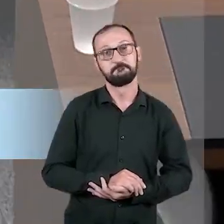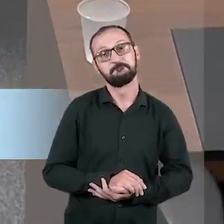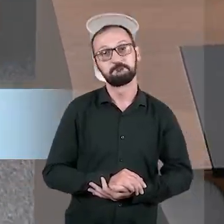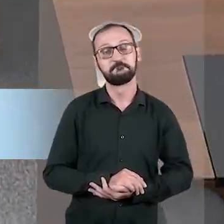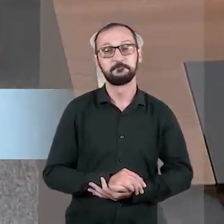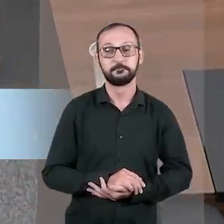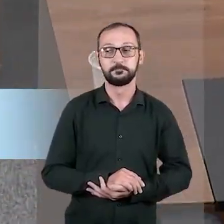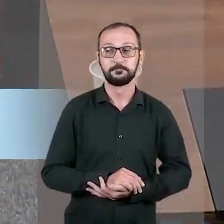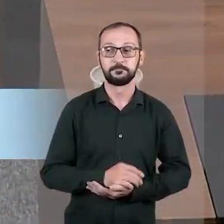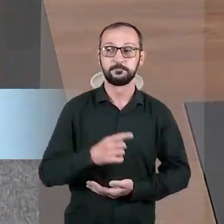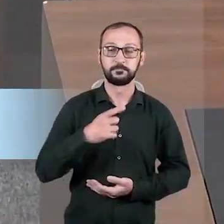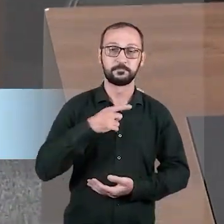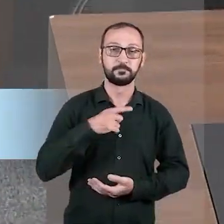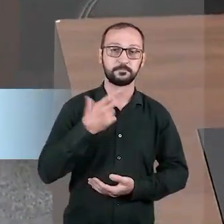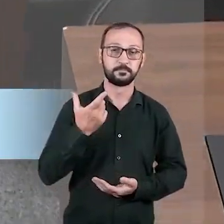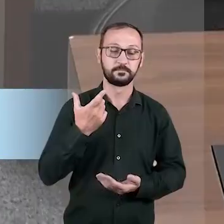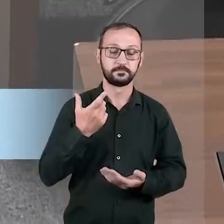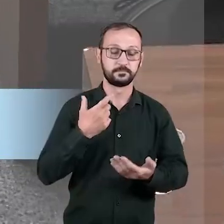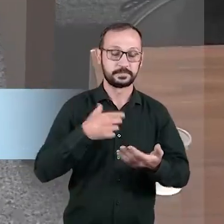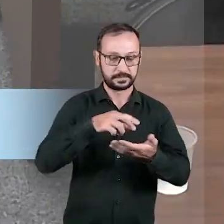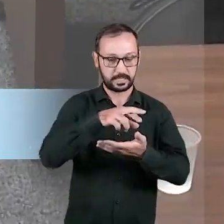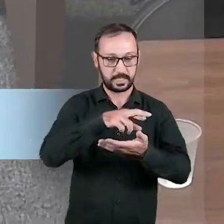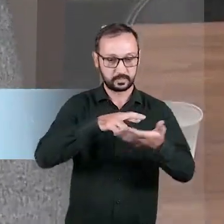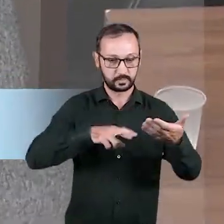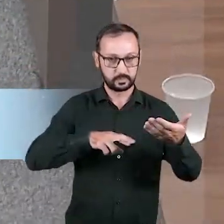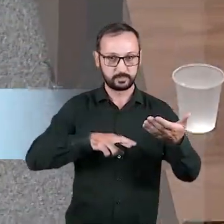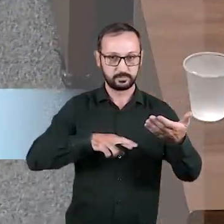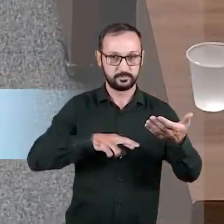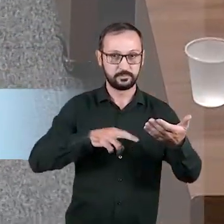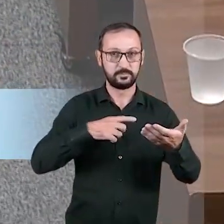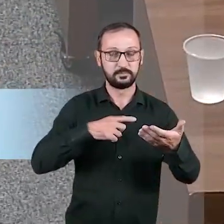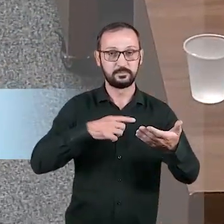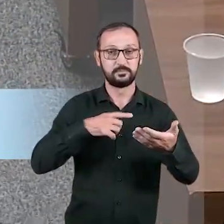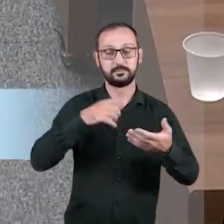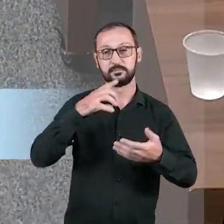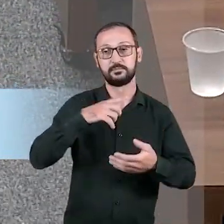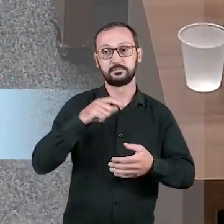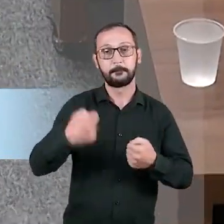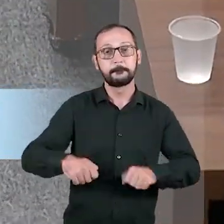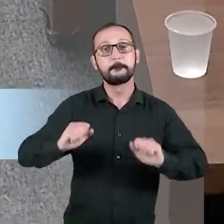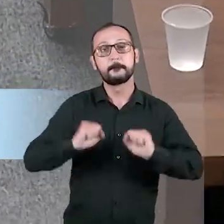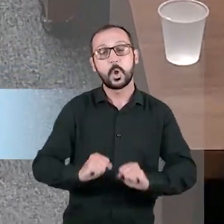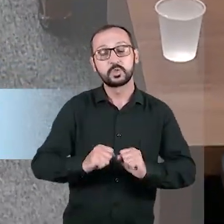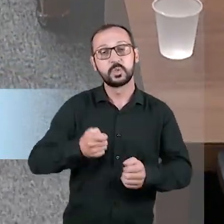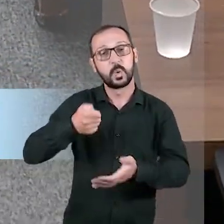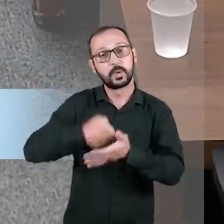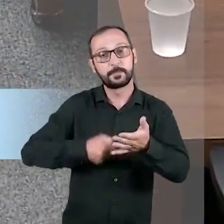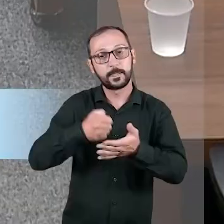Sim, até eu trouxe para vocês essa resolução, porque quando você sabe que tem, você pode